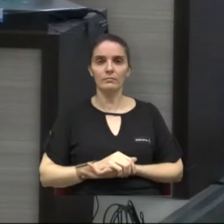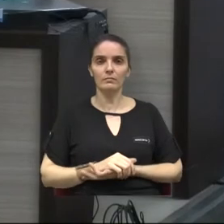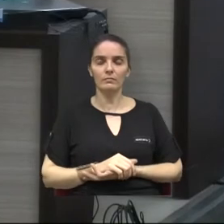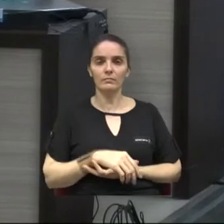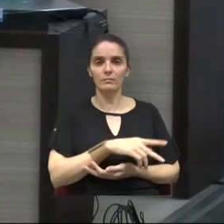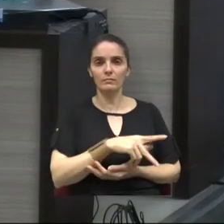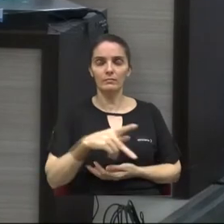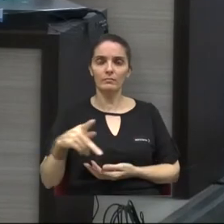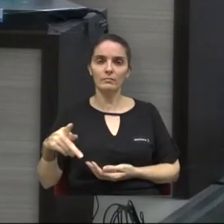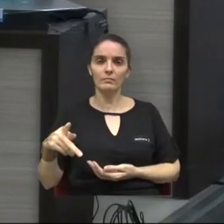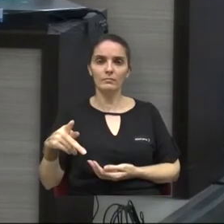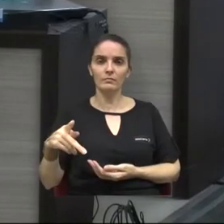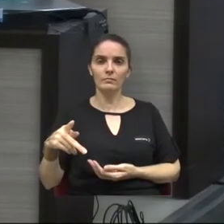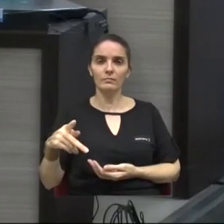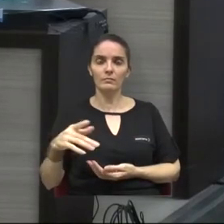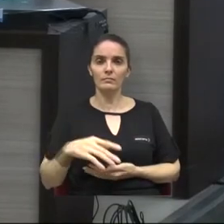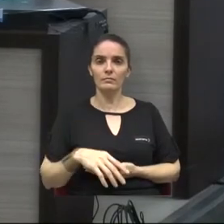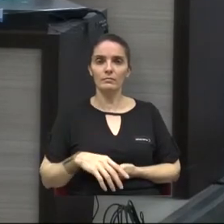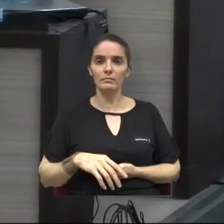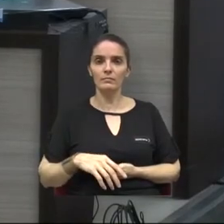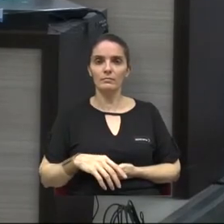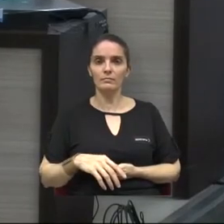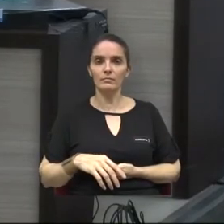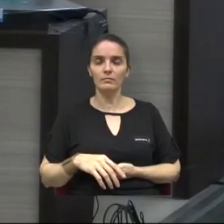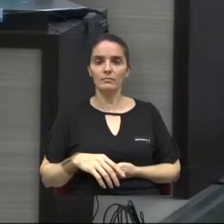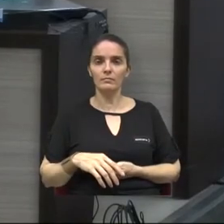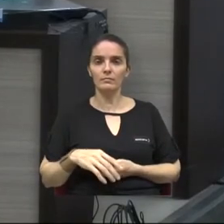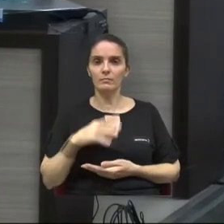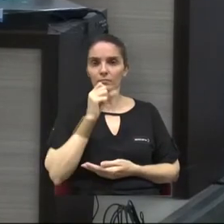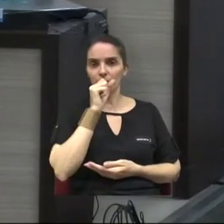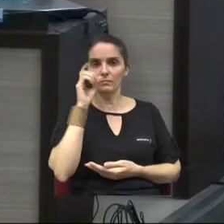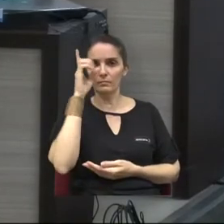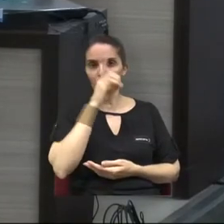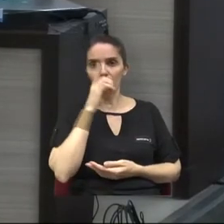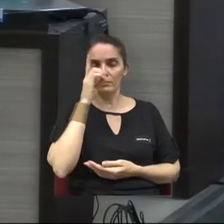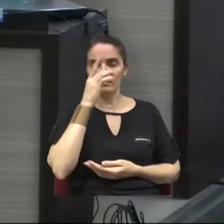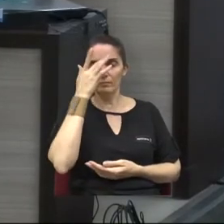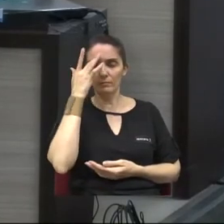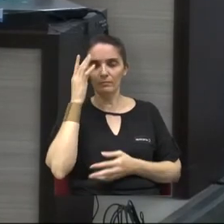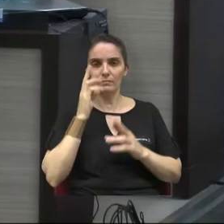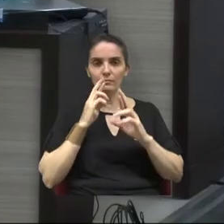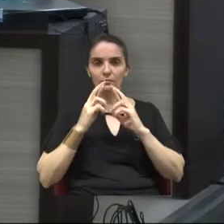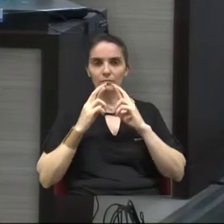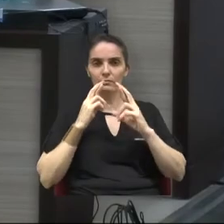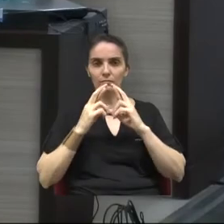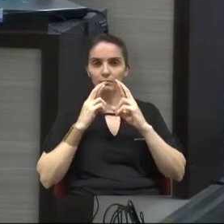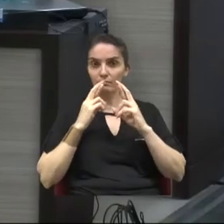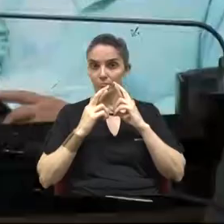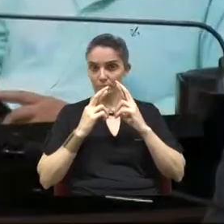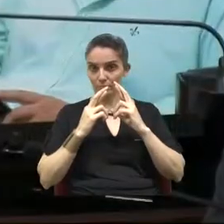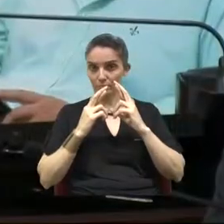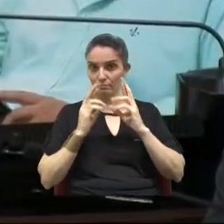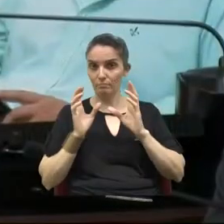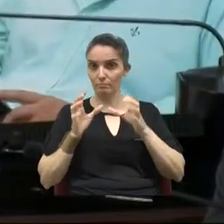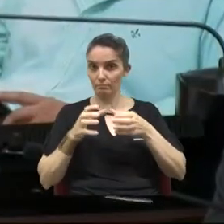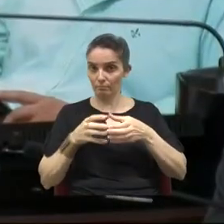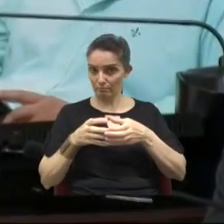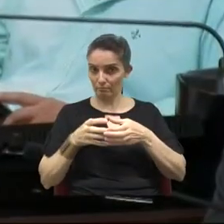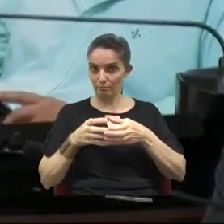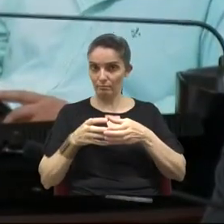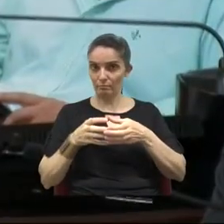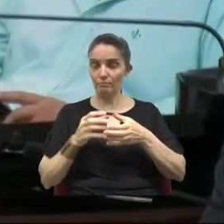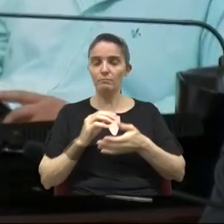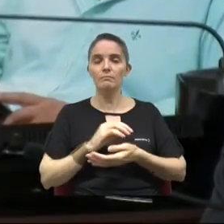Presidente, eu recebi durante esse fim de semana algumas reclamações em algumas comunidades do qual